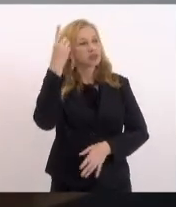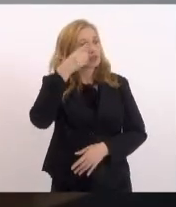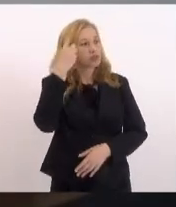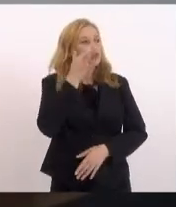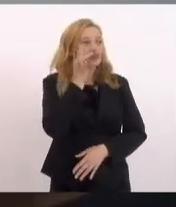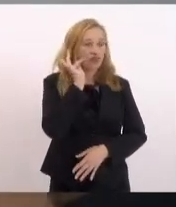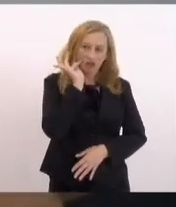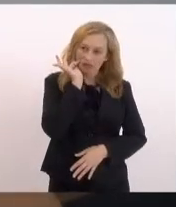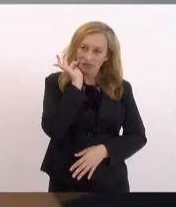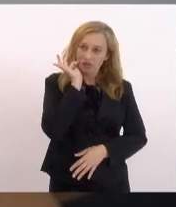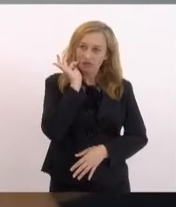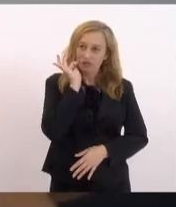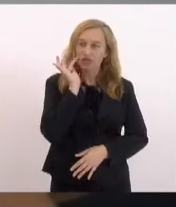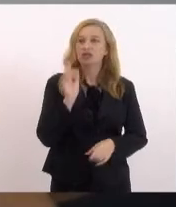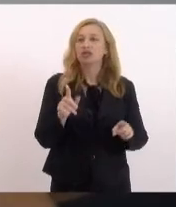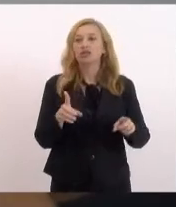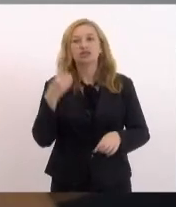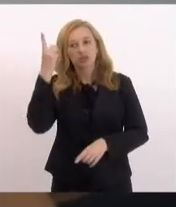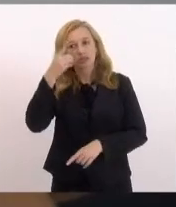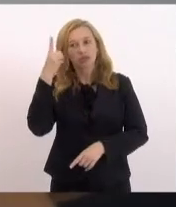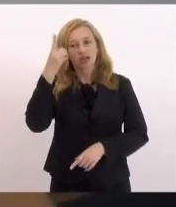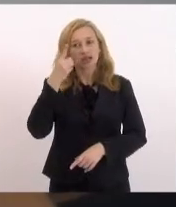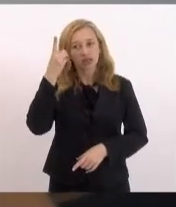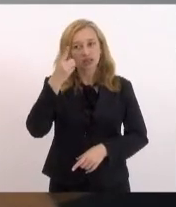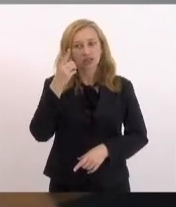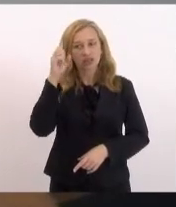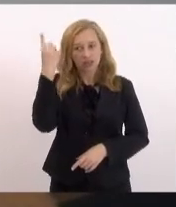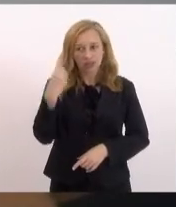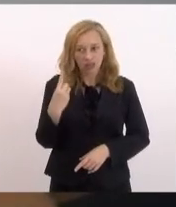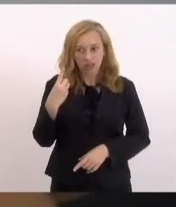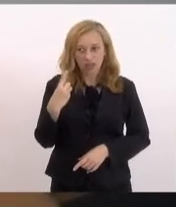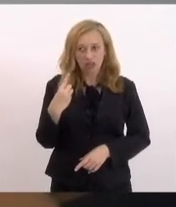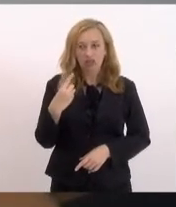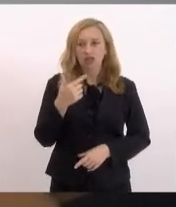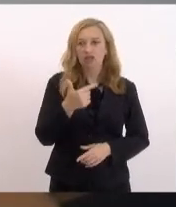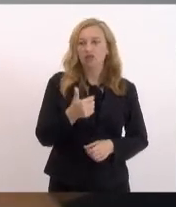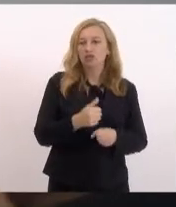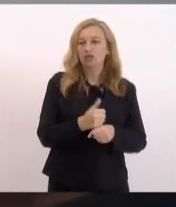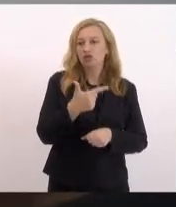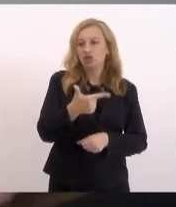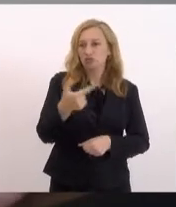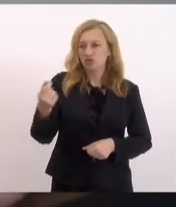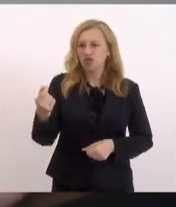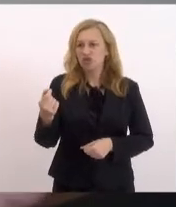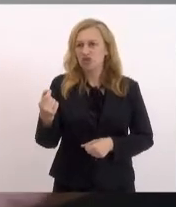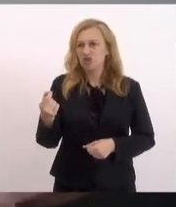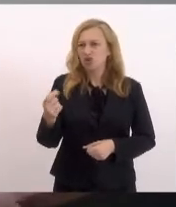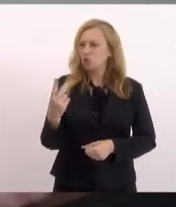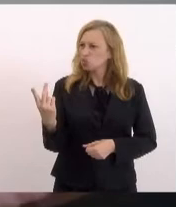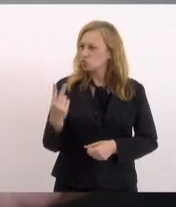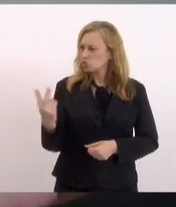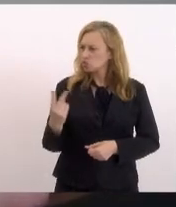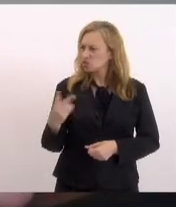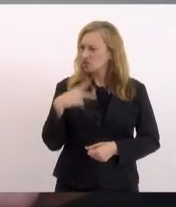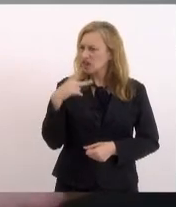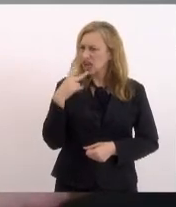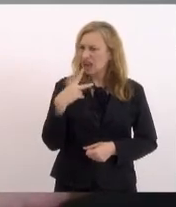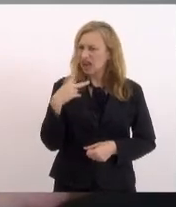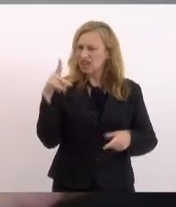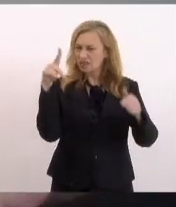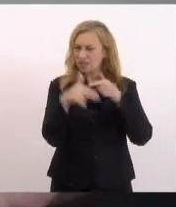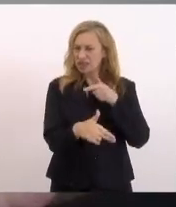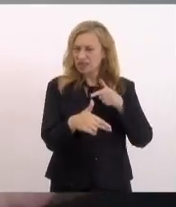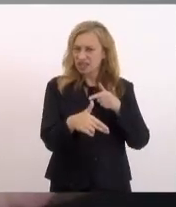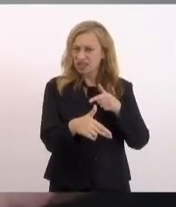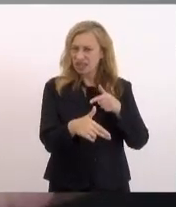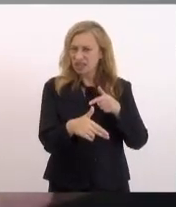Serafini quanto da deputada Dani Monteiro, que é de 2020, nenhum dos dois fala em impedir a educação